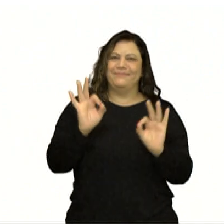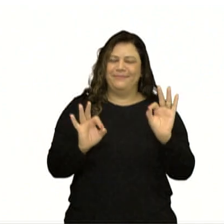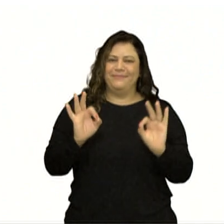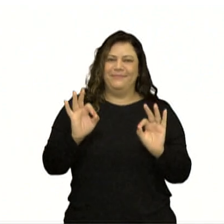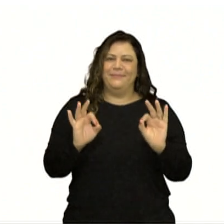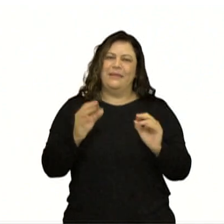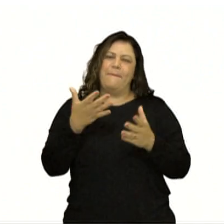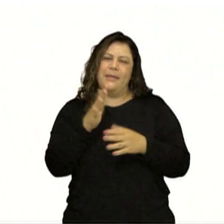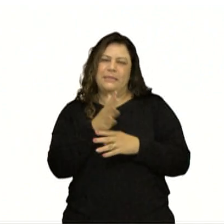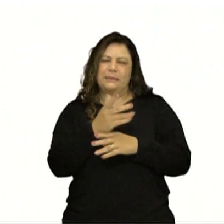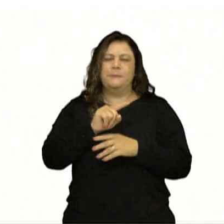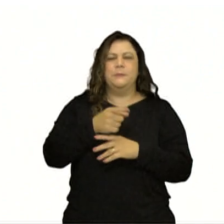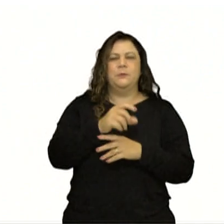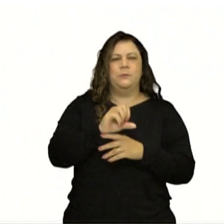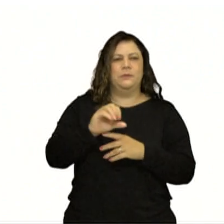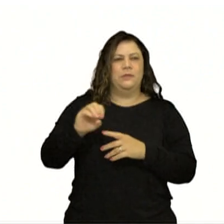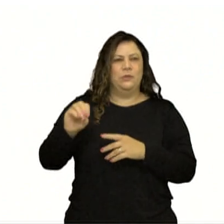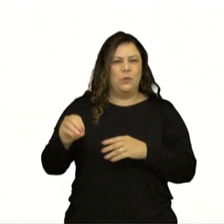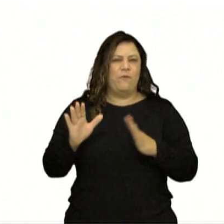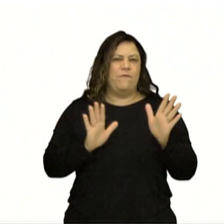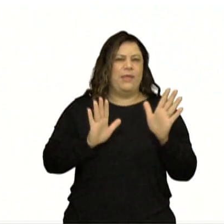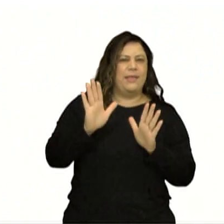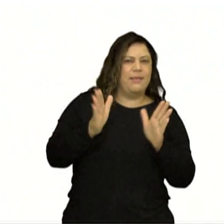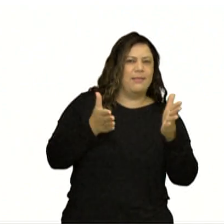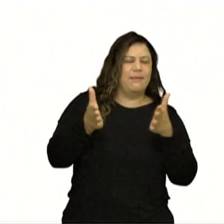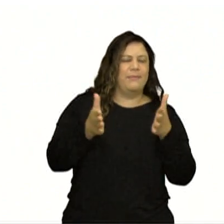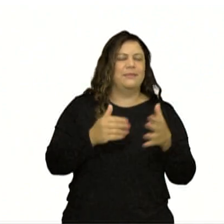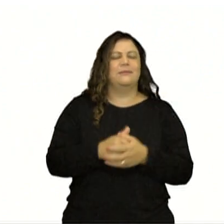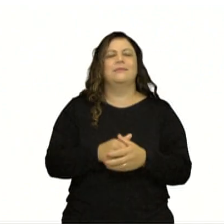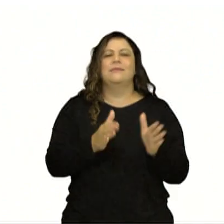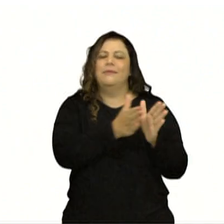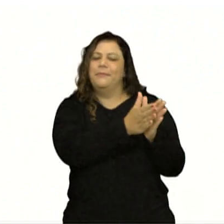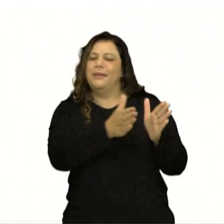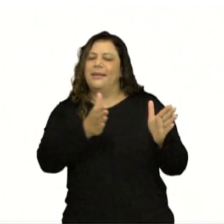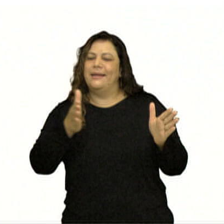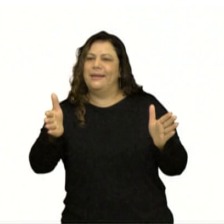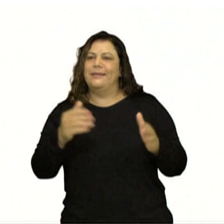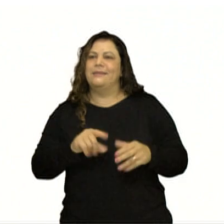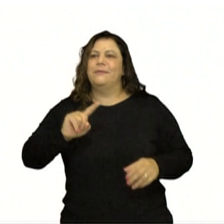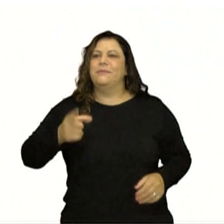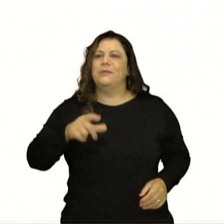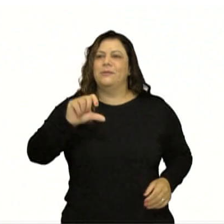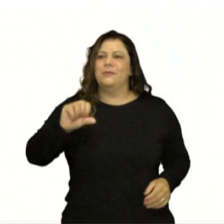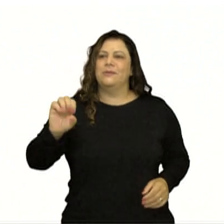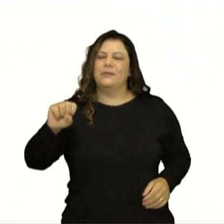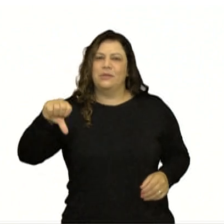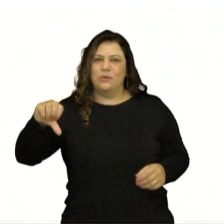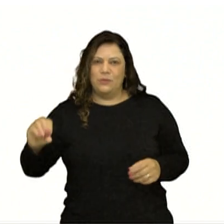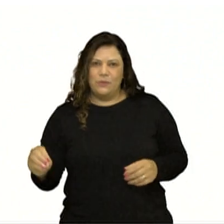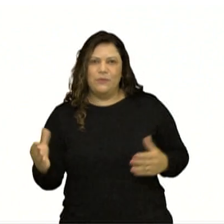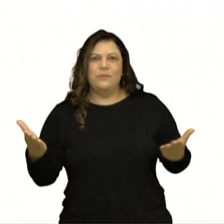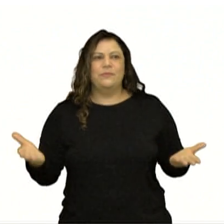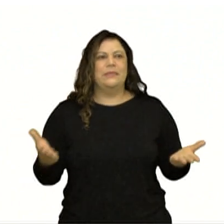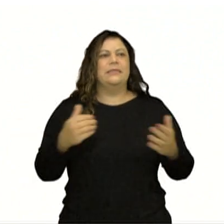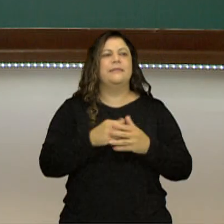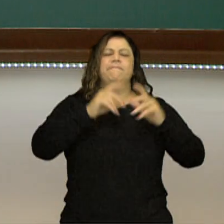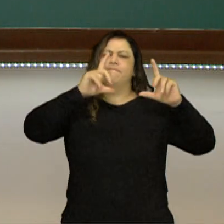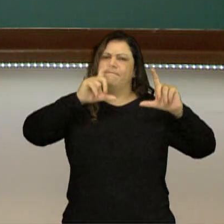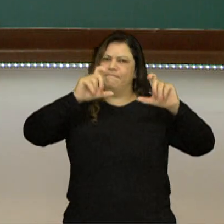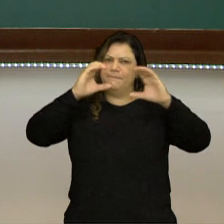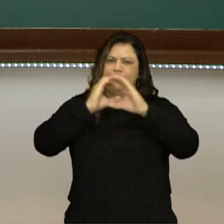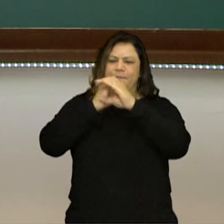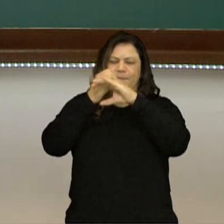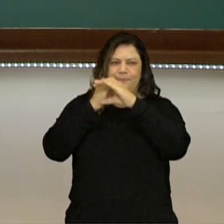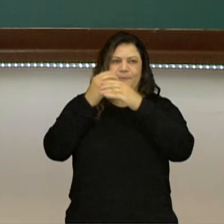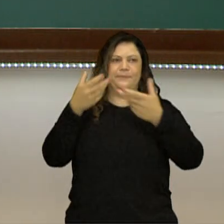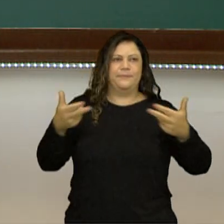anos 90, né? Olha que bonitinho, olha aí, 1980, lá nos anos 90 já vai ser uma câmera, as câmeras já vão ter mais